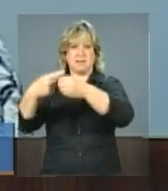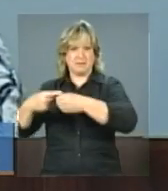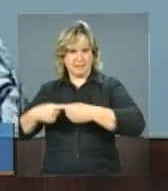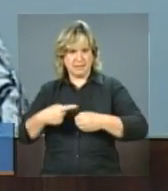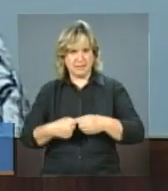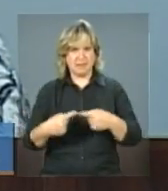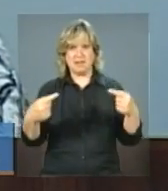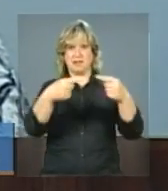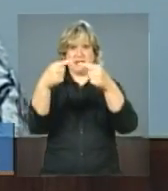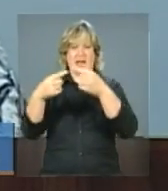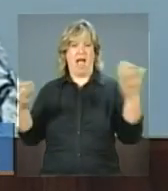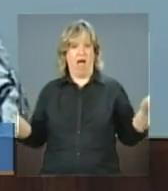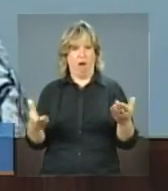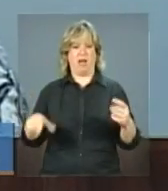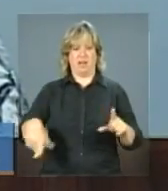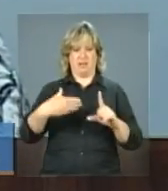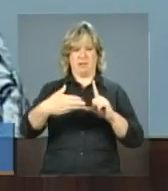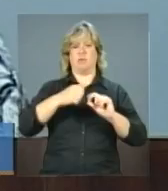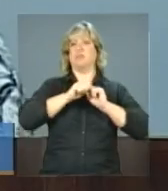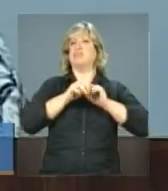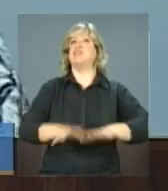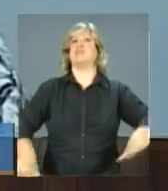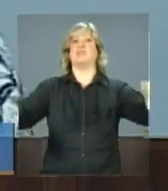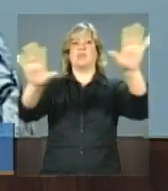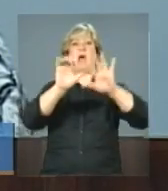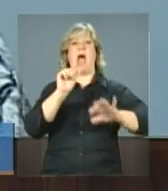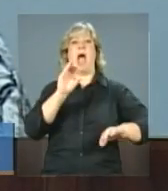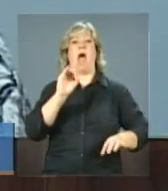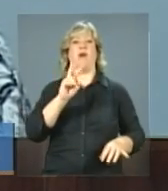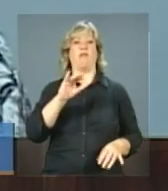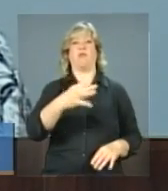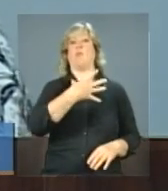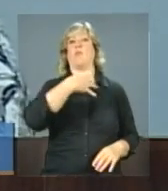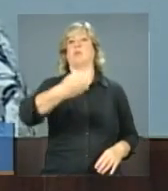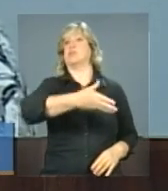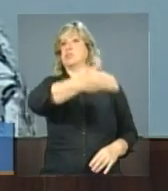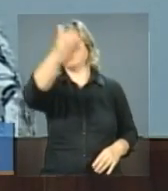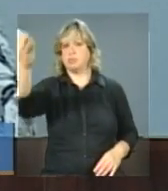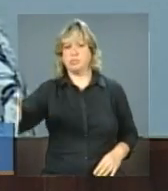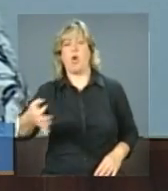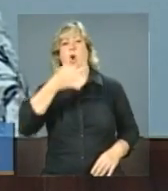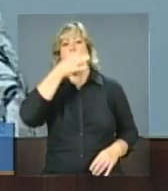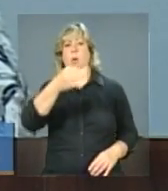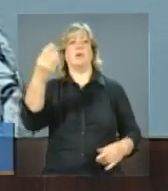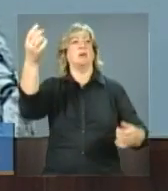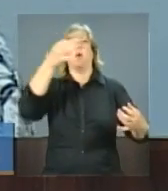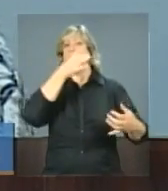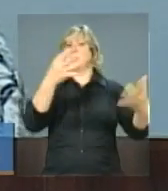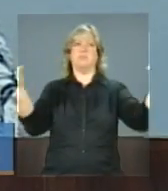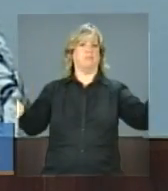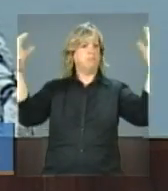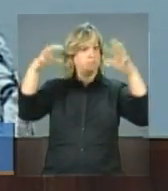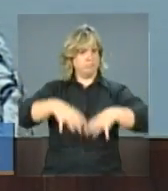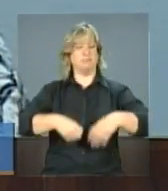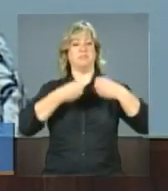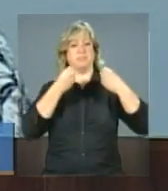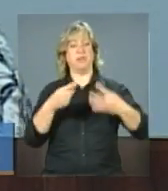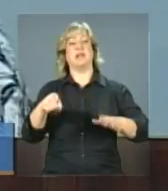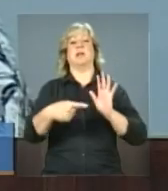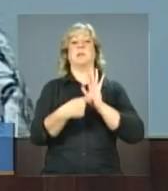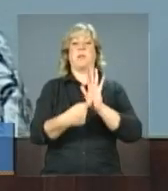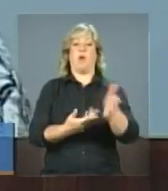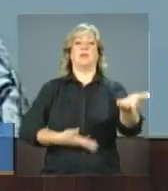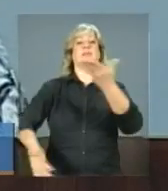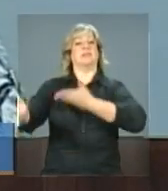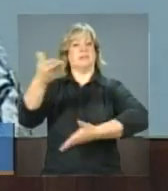em rede, ouvindo essa teleconferência, participando ativamente. Isso mostra o nível de integração dos gestores, mas